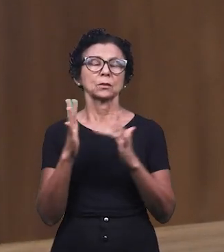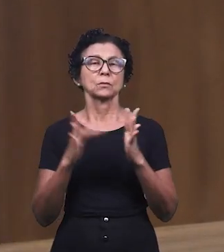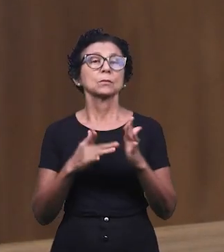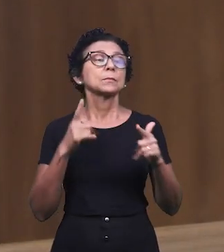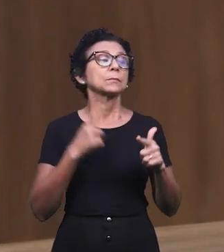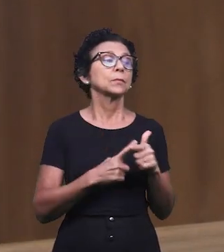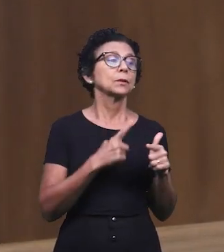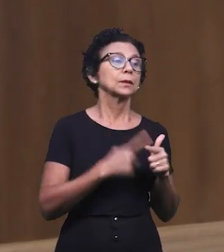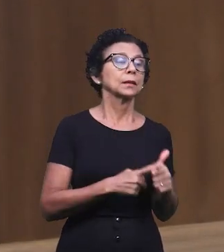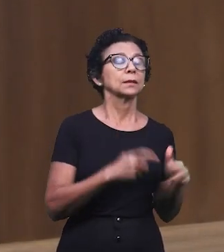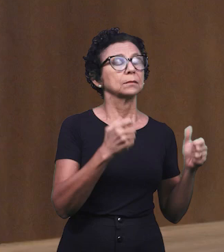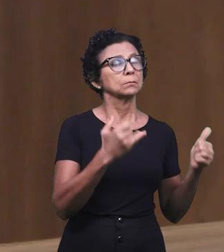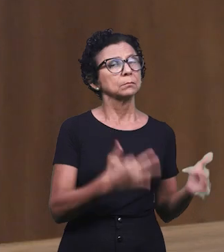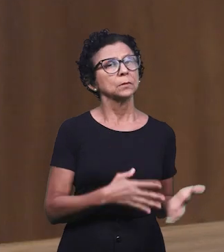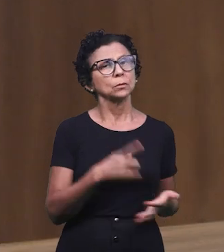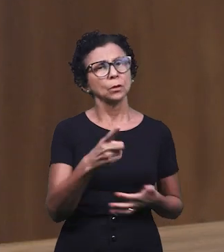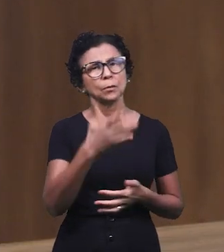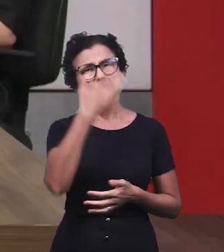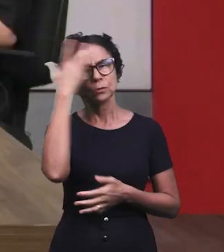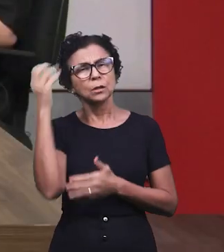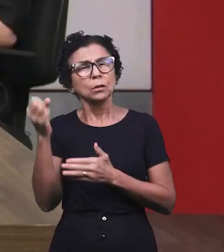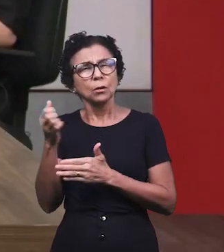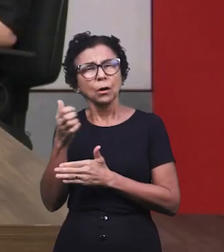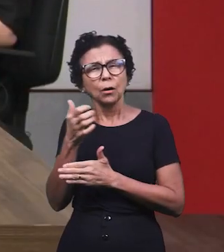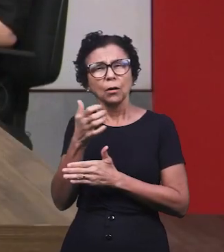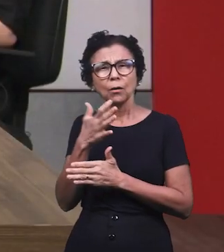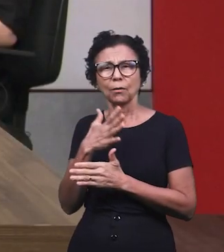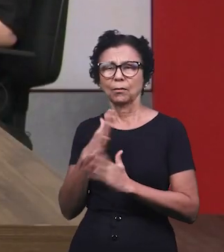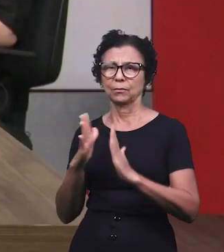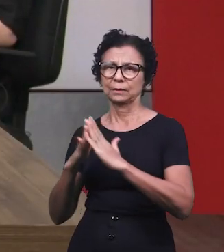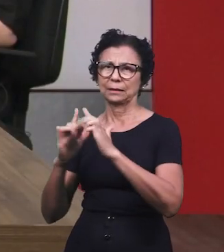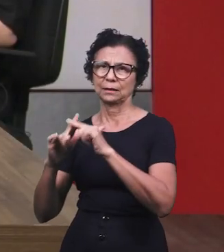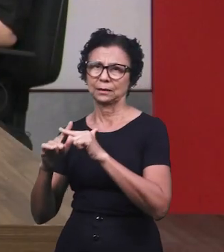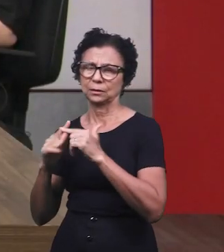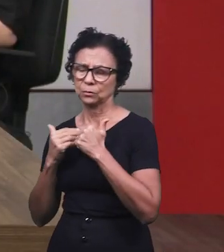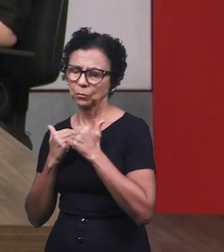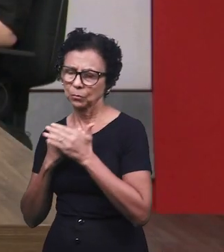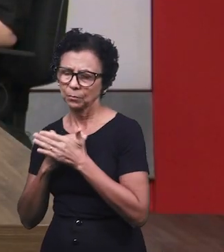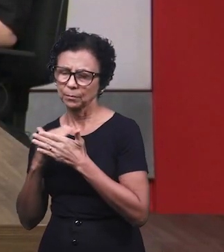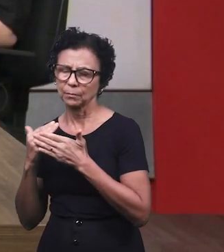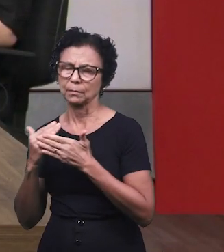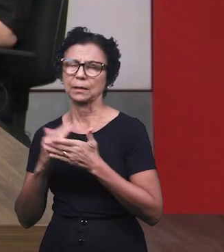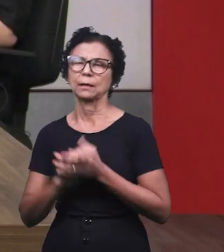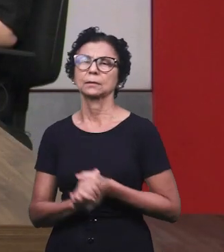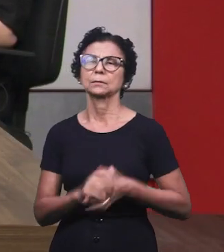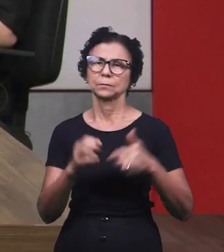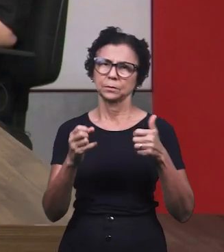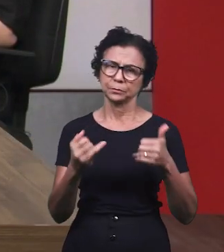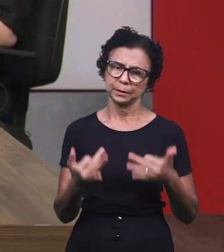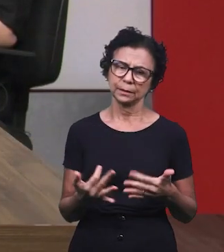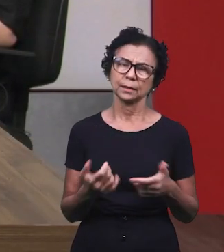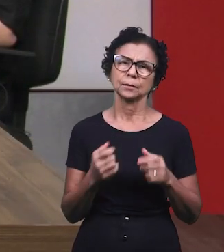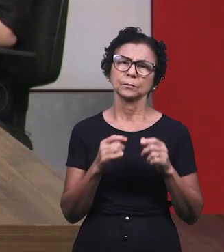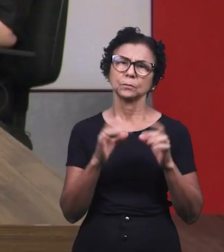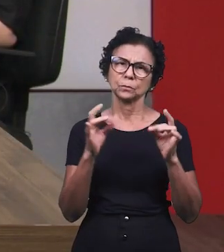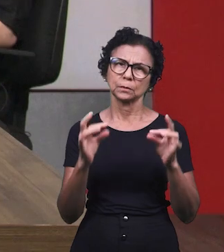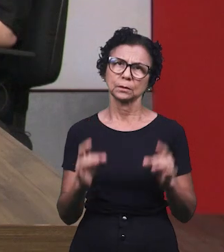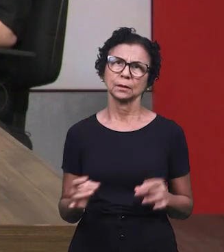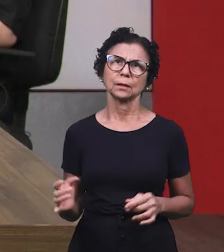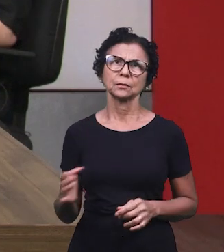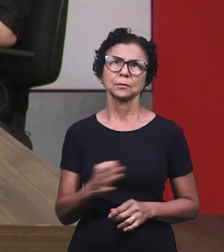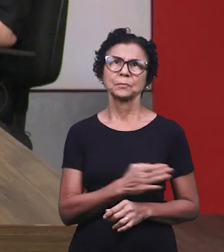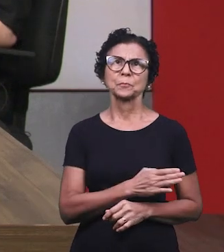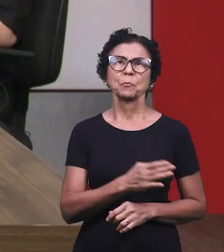compreendendo essas representações, né? Que a gente usa. E o louvor ele é tão interessante porque por muitas vezes a gente até canta e não entende,